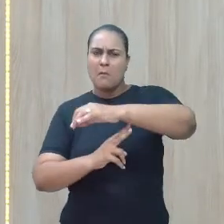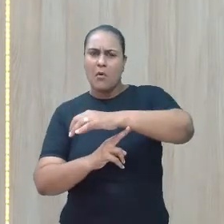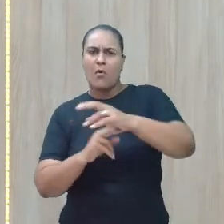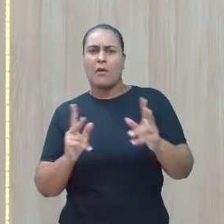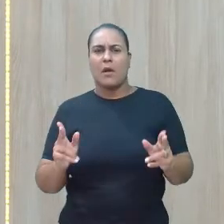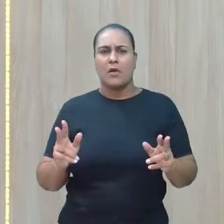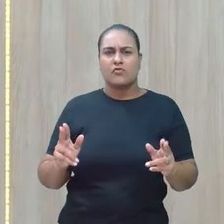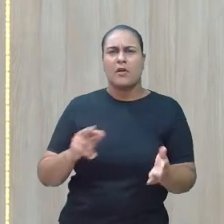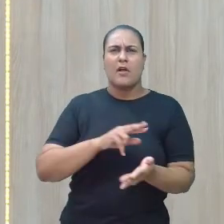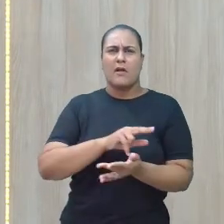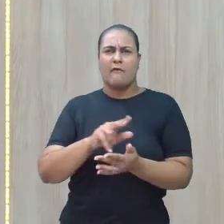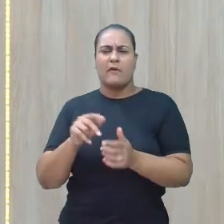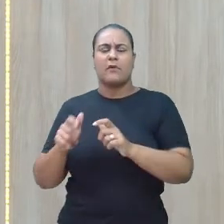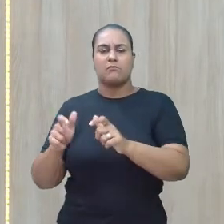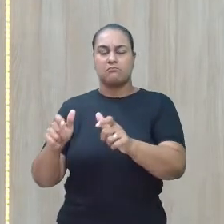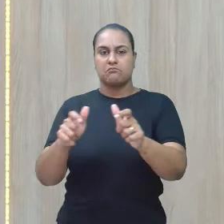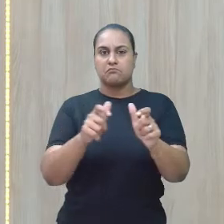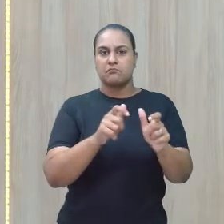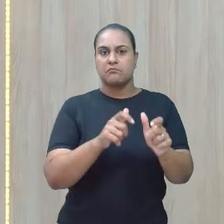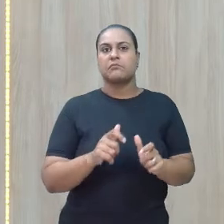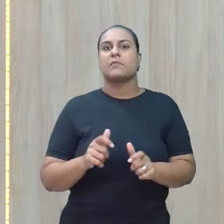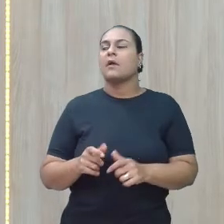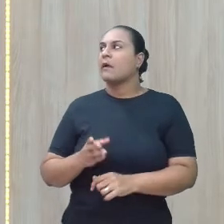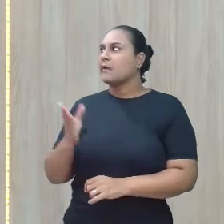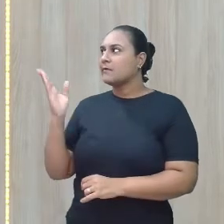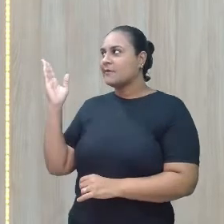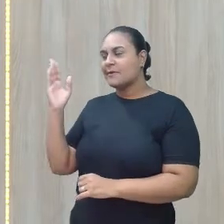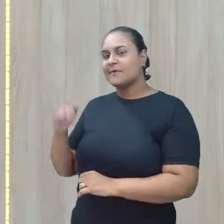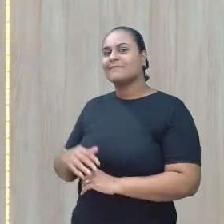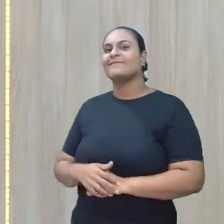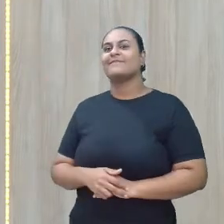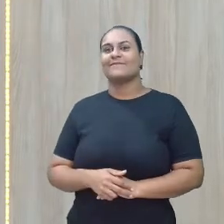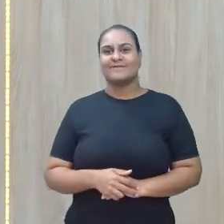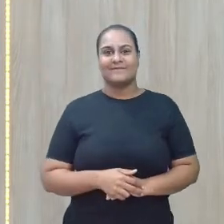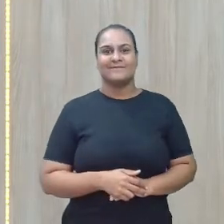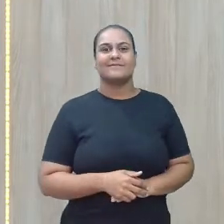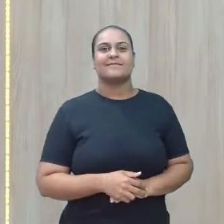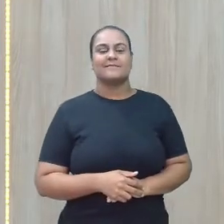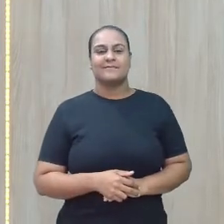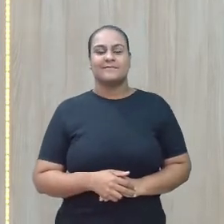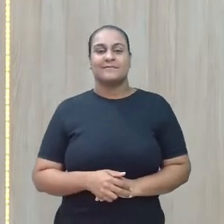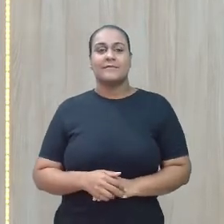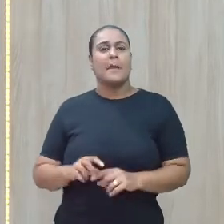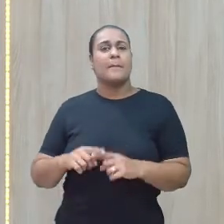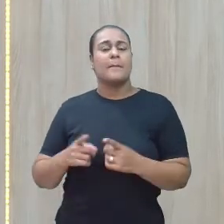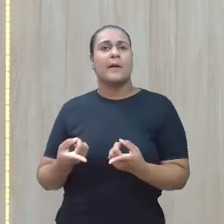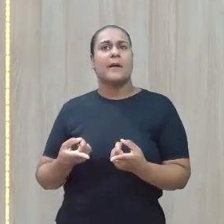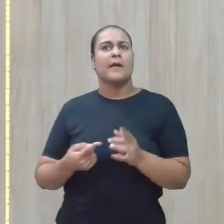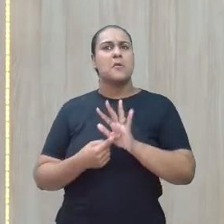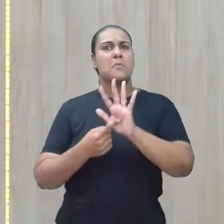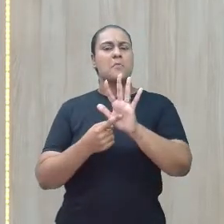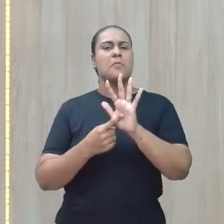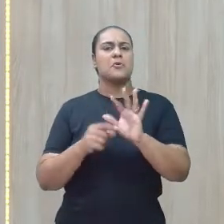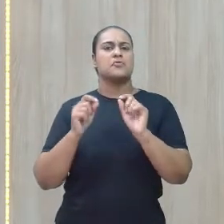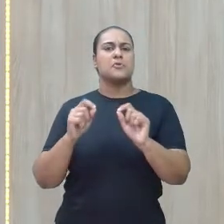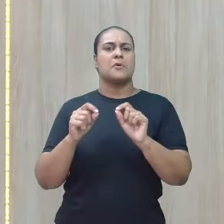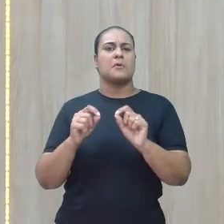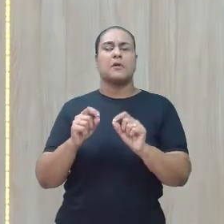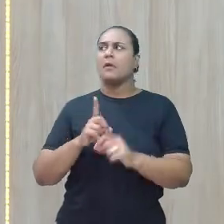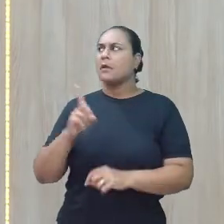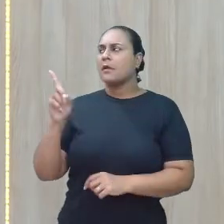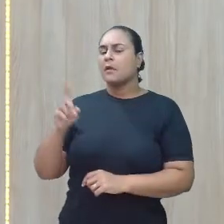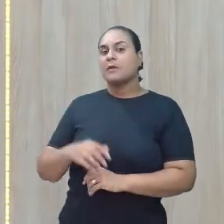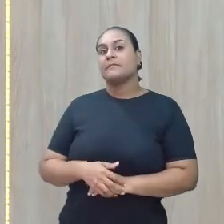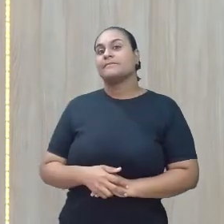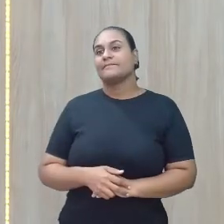Mercado de São José, tá certo? A partir do que interessava ao Voltier, em termos de beleza, etc. Mas o que eu quero enfatizar do Mercado de São José